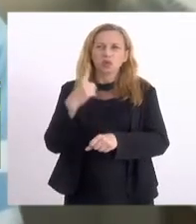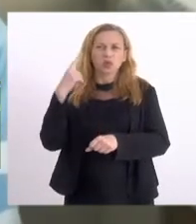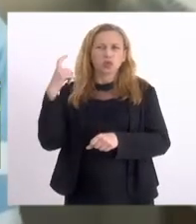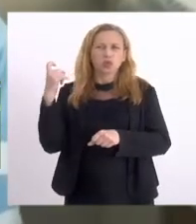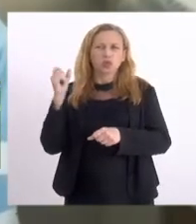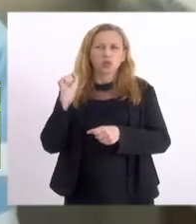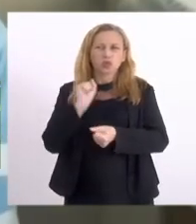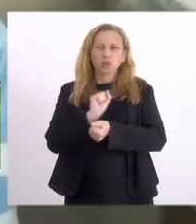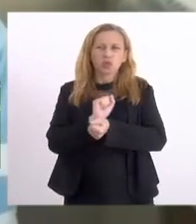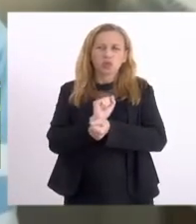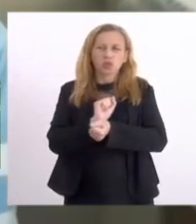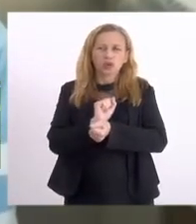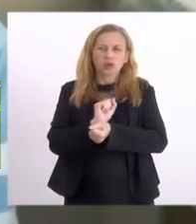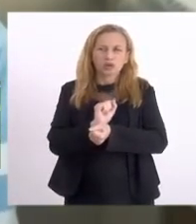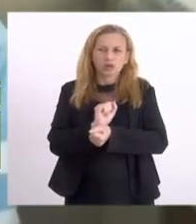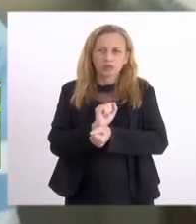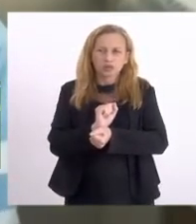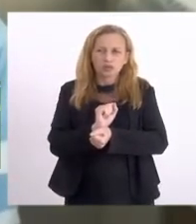vai fazer?